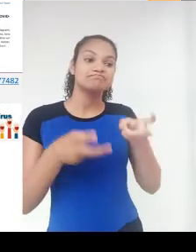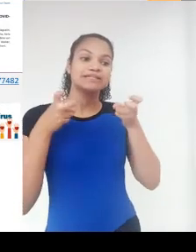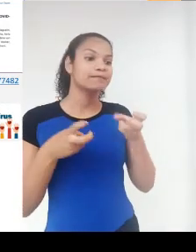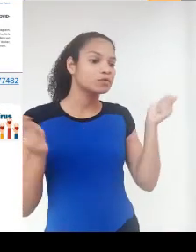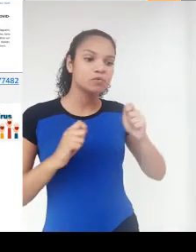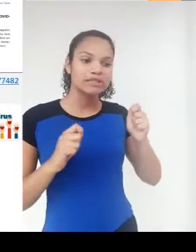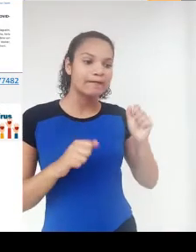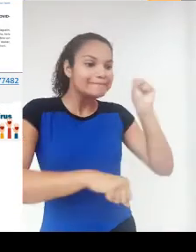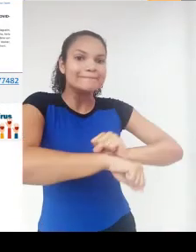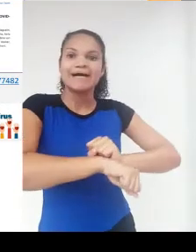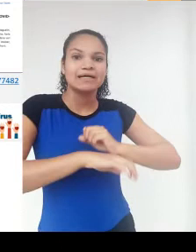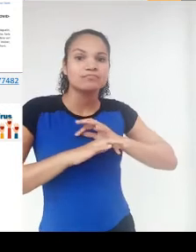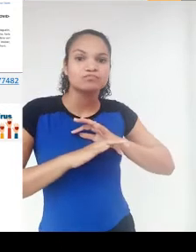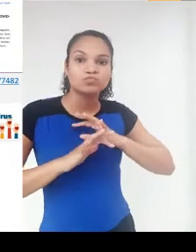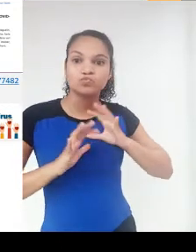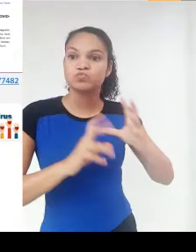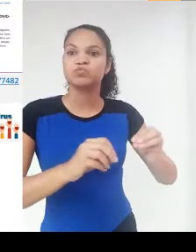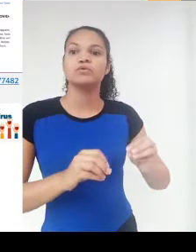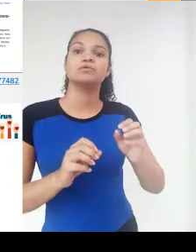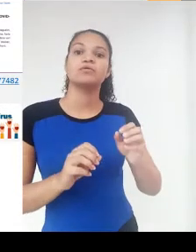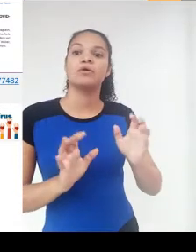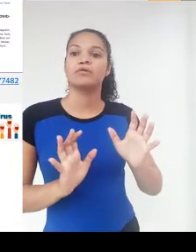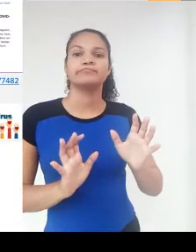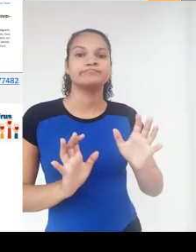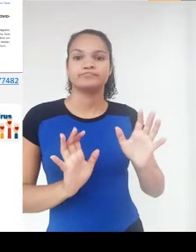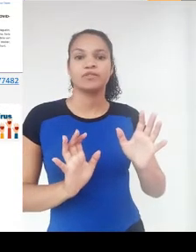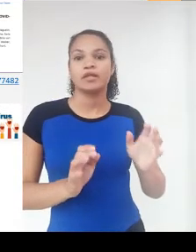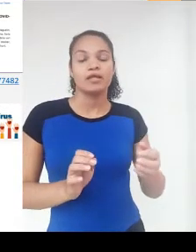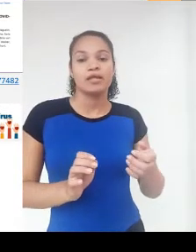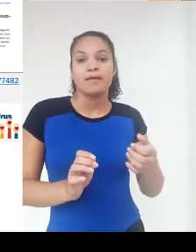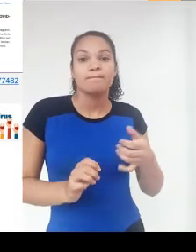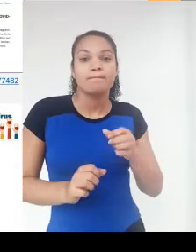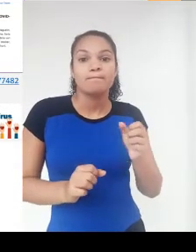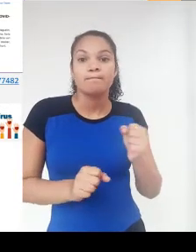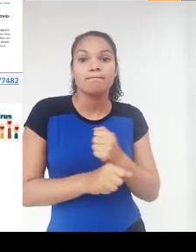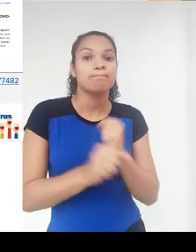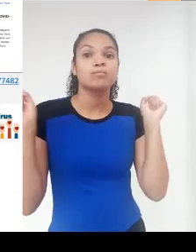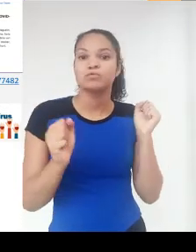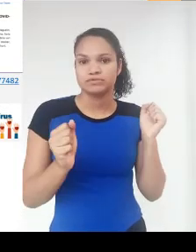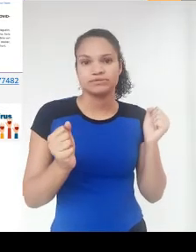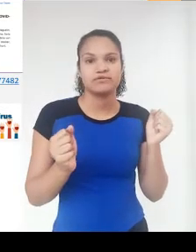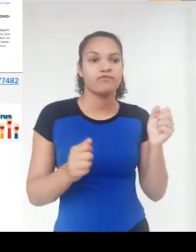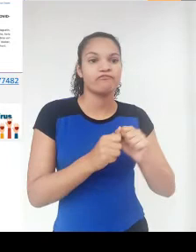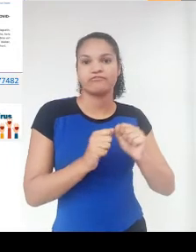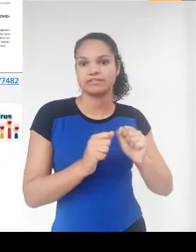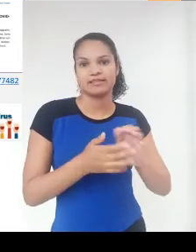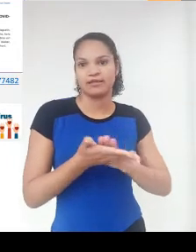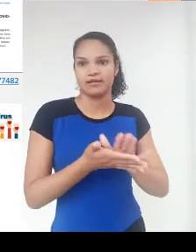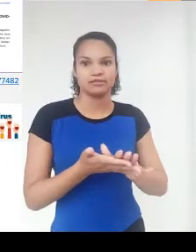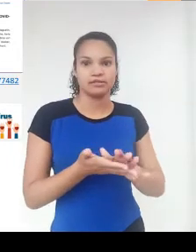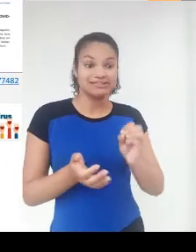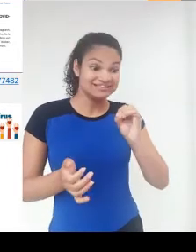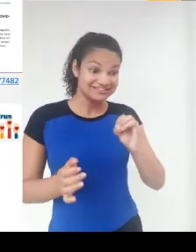propagação do vírus e você faz medidas de mitigação, ou não fazer nada. Deixa o vírus atacar toda a população e você